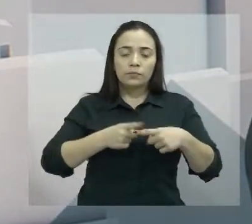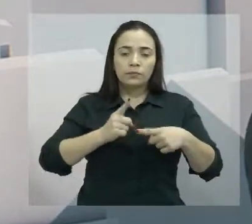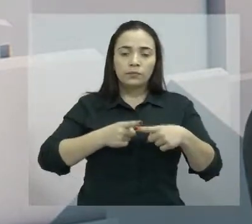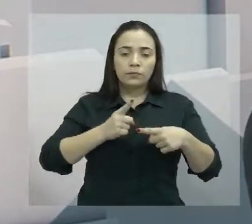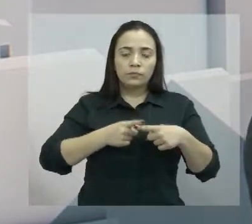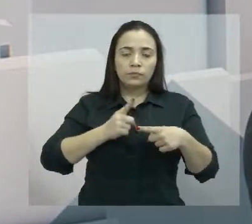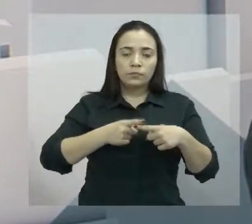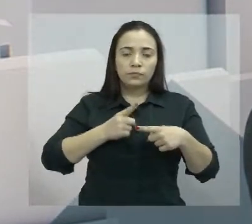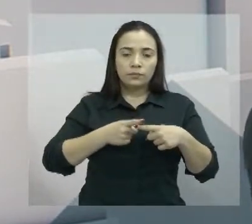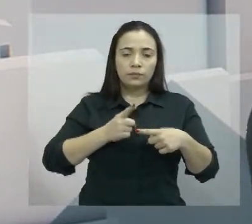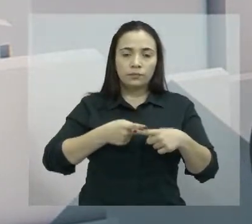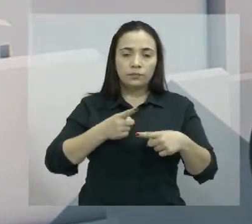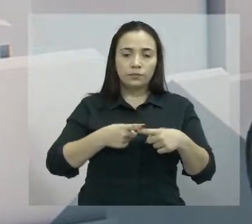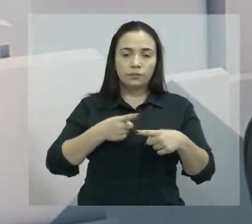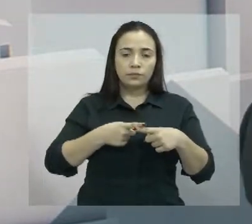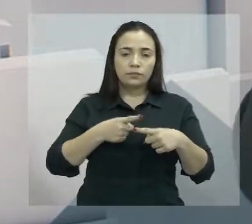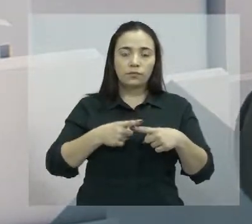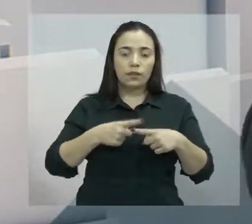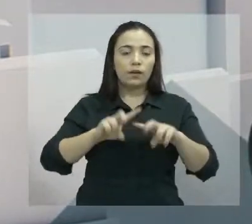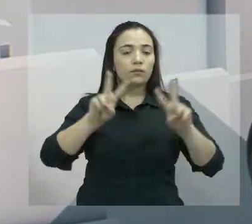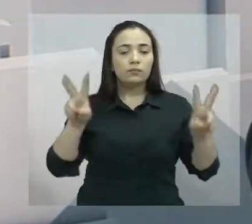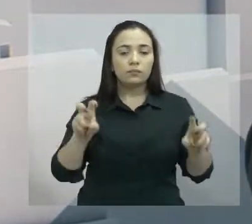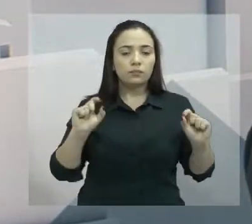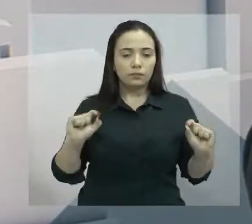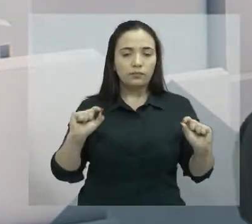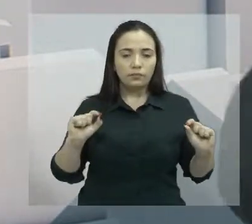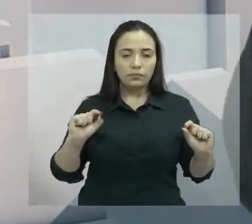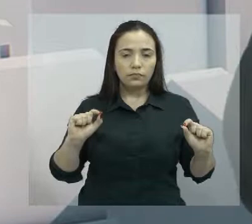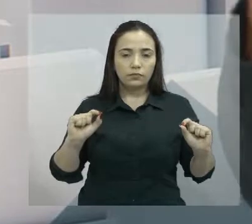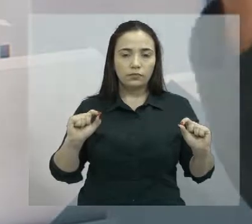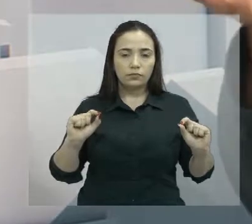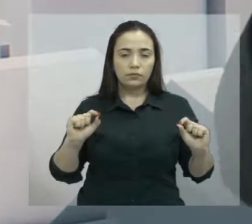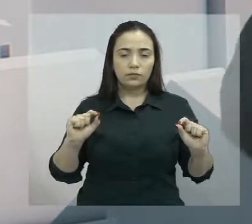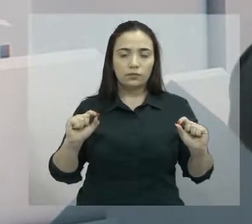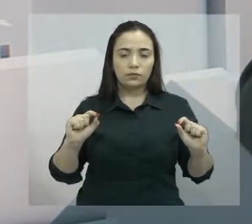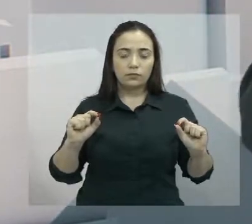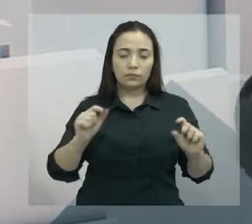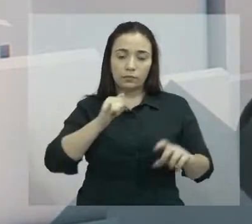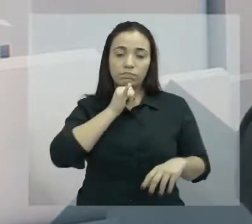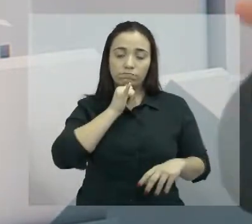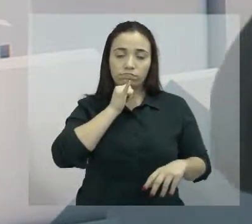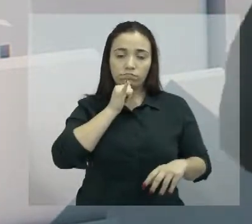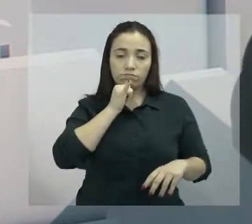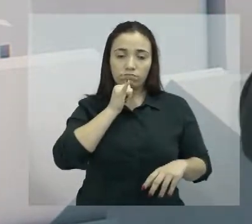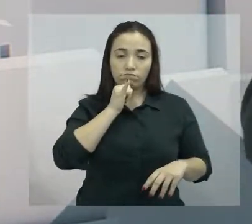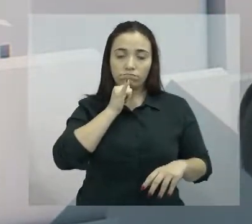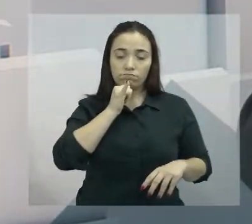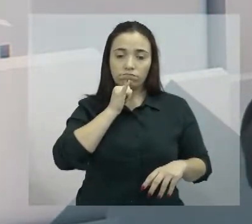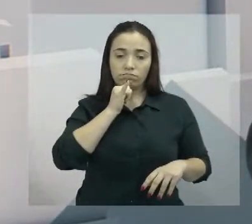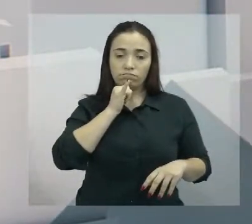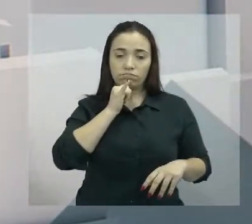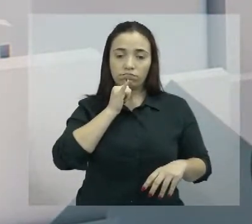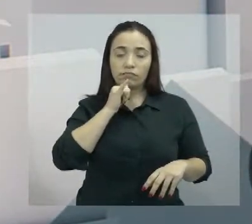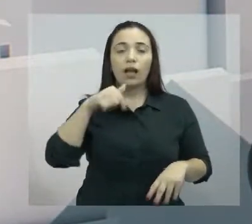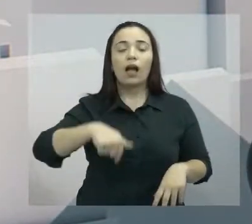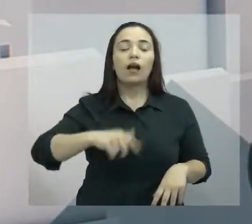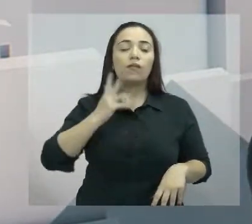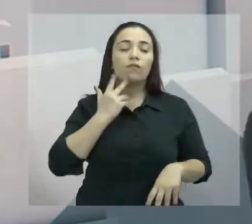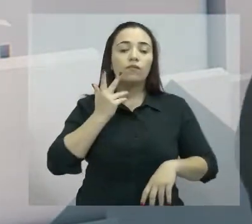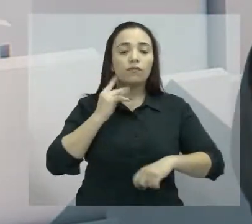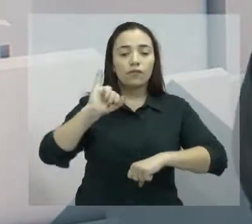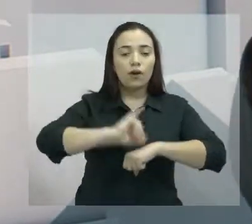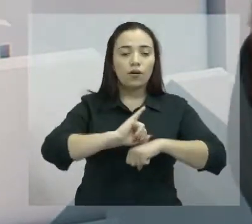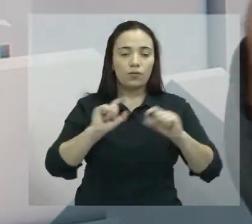mesmo essa questão de você estar dirigindo, às vezes, por exemplo, agora mesmo que ocorre aqui em